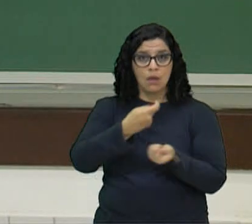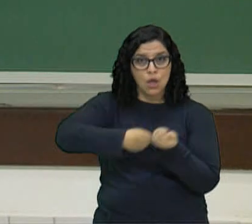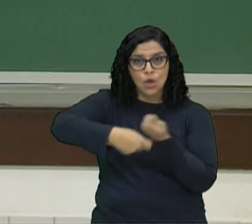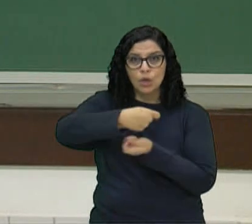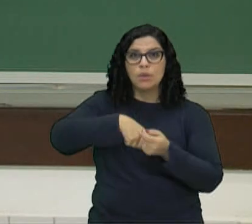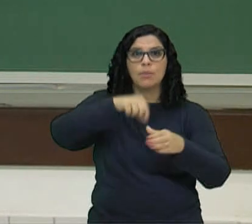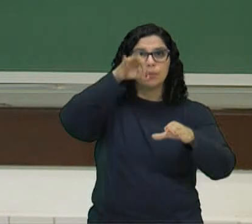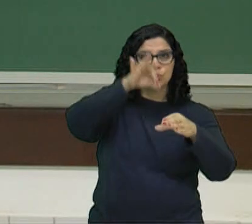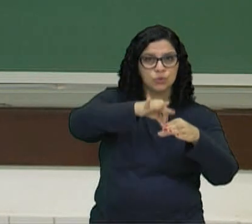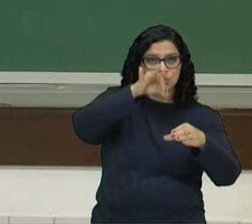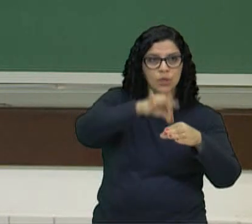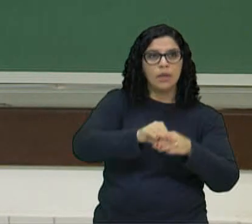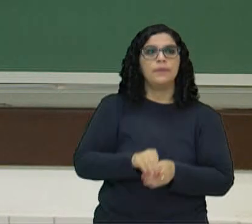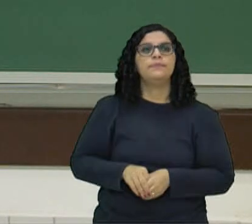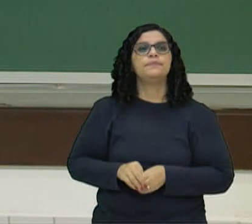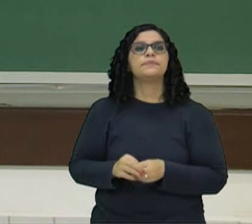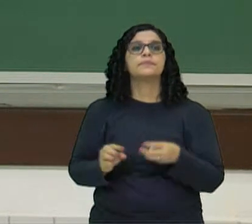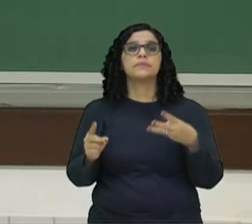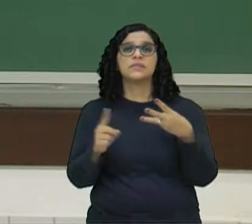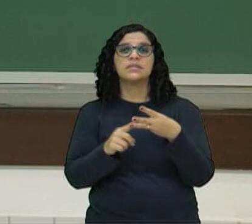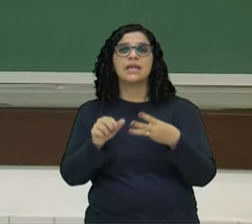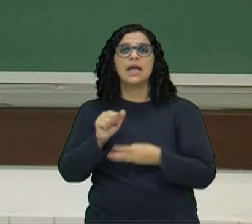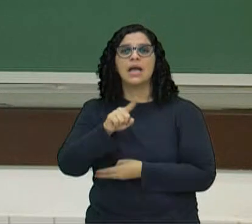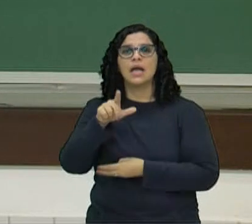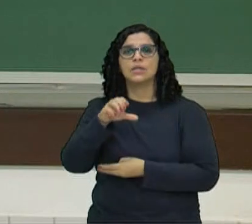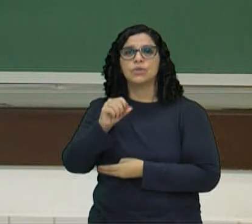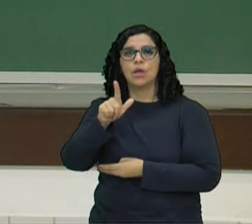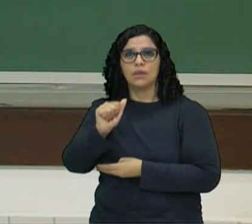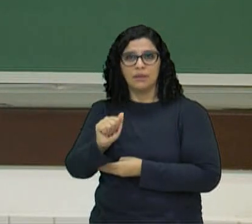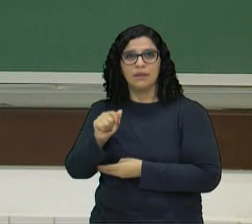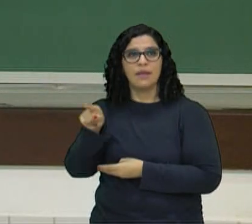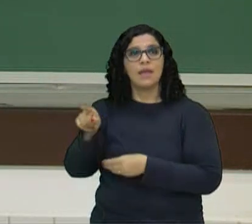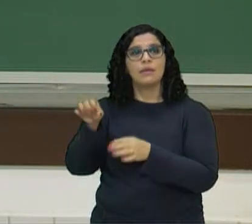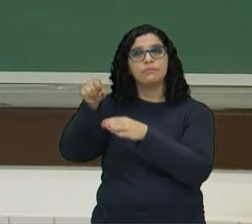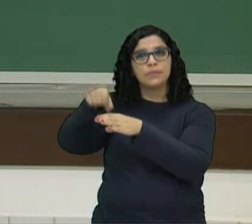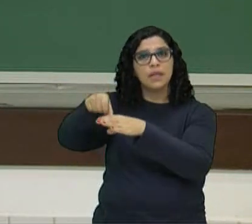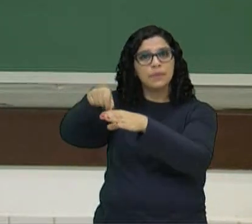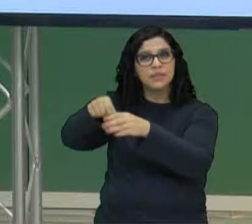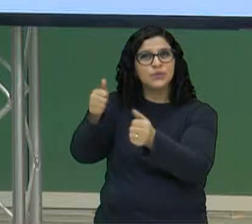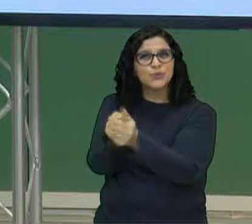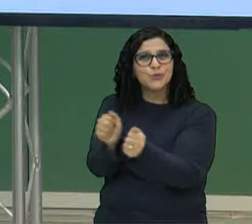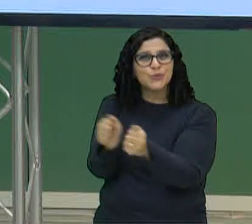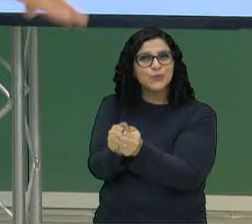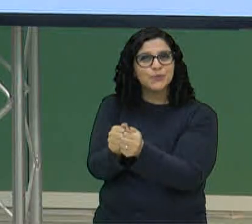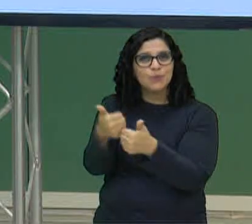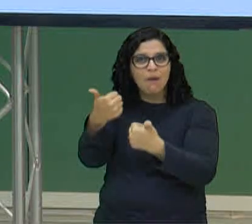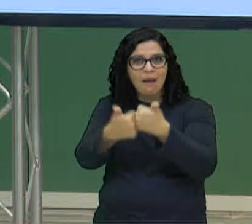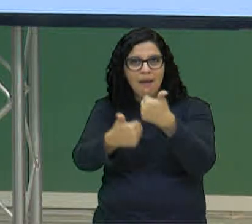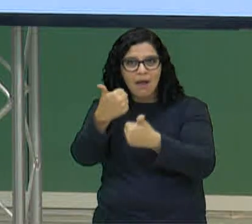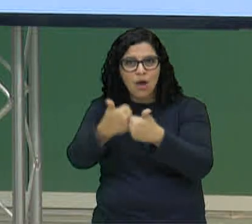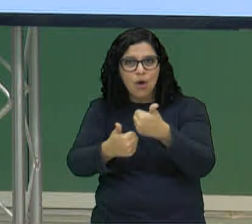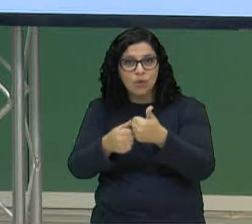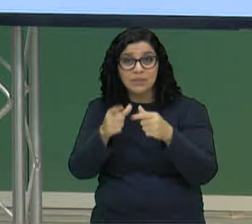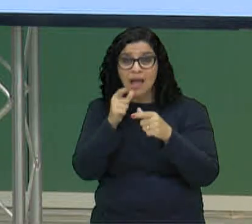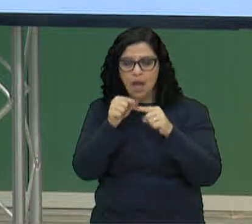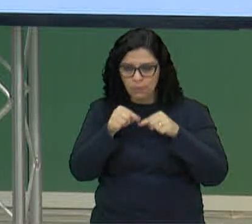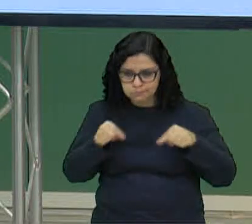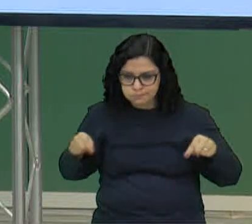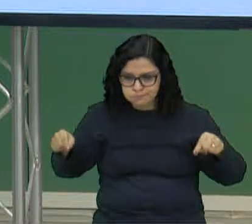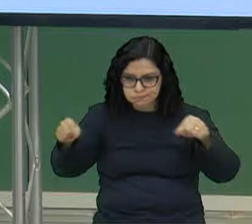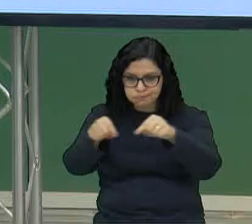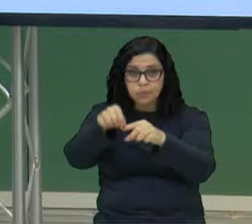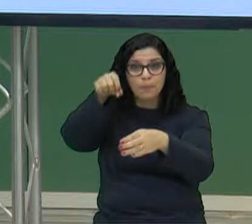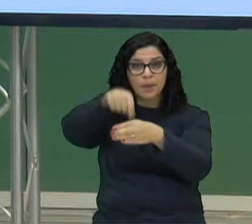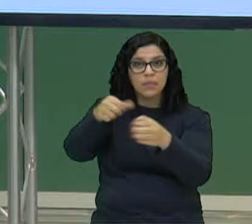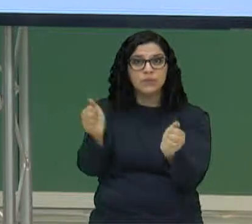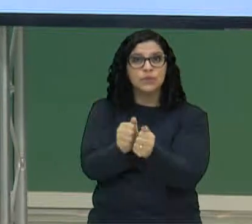na produção de chá. E a azola, isso daqui é plantado junto com o arroz, nos arroz plantados em alagado, e ela